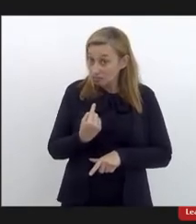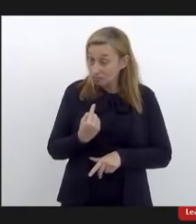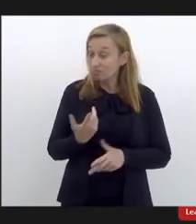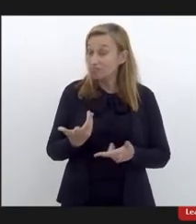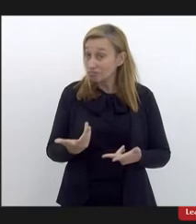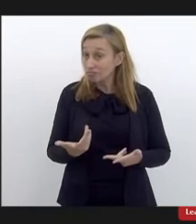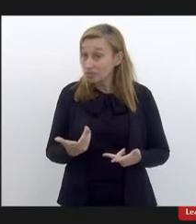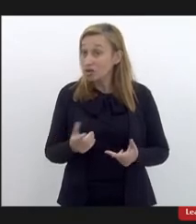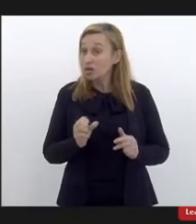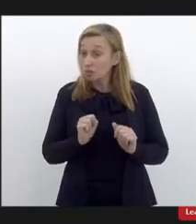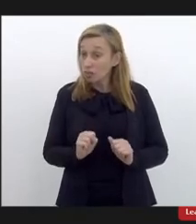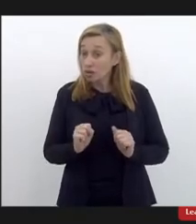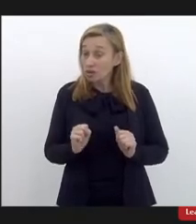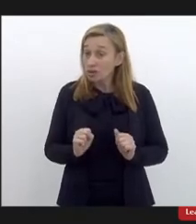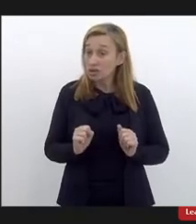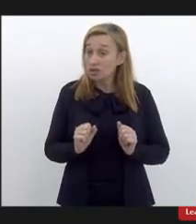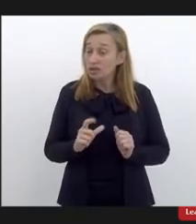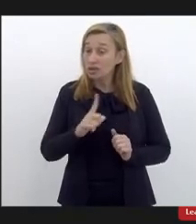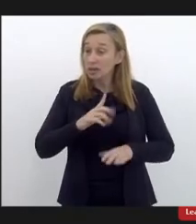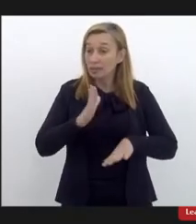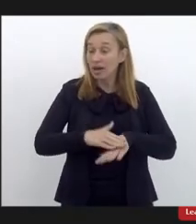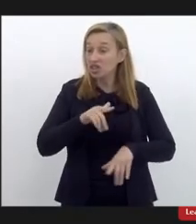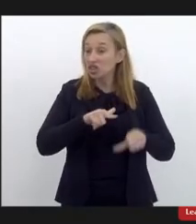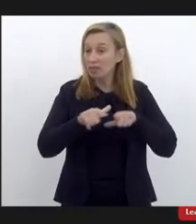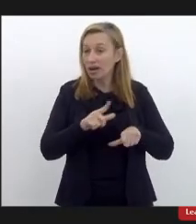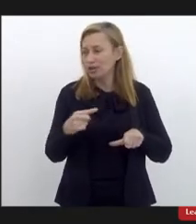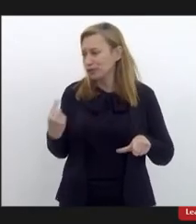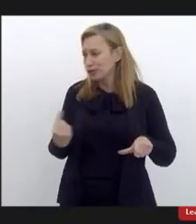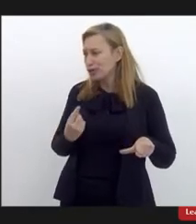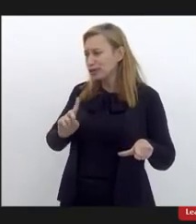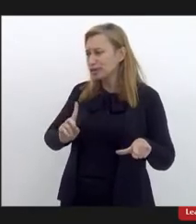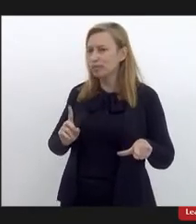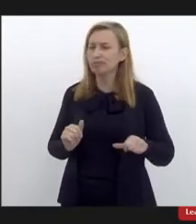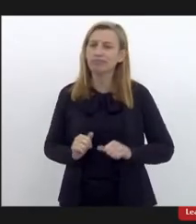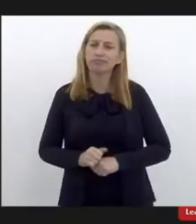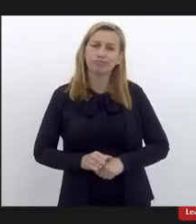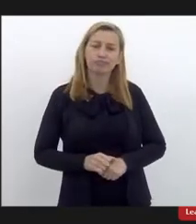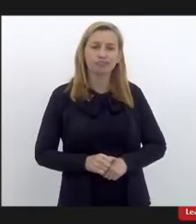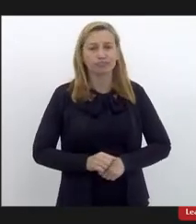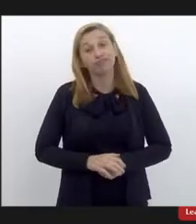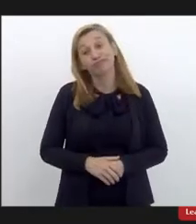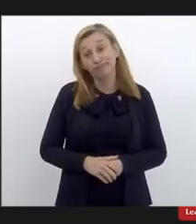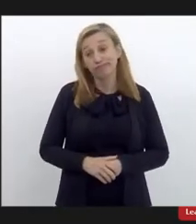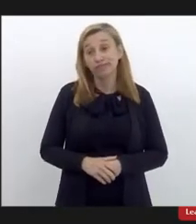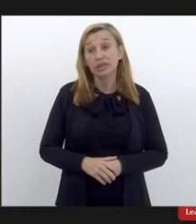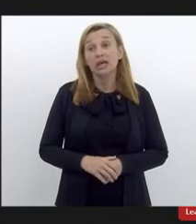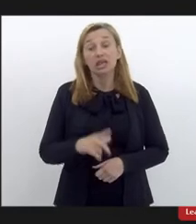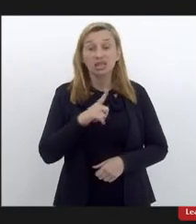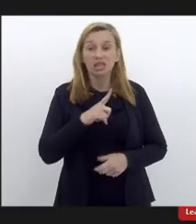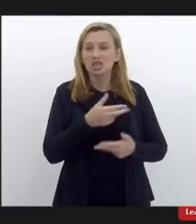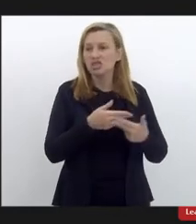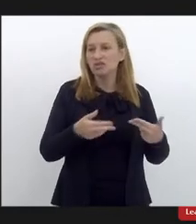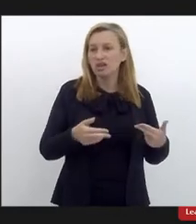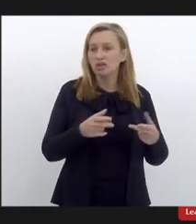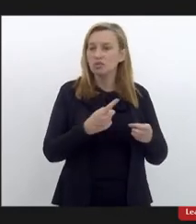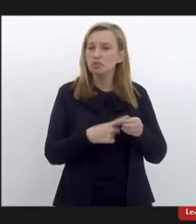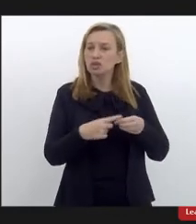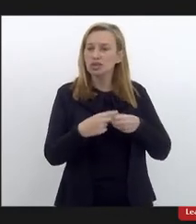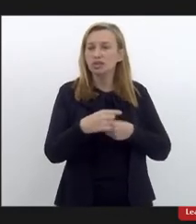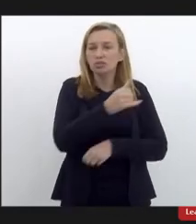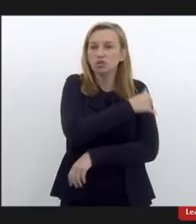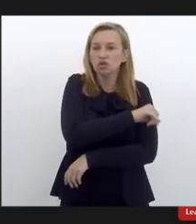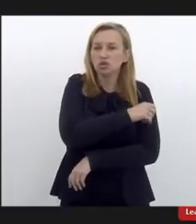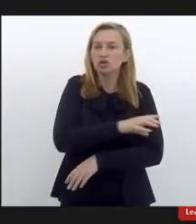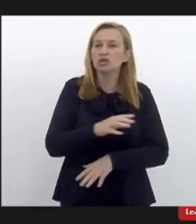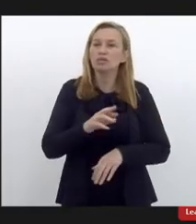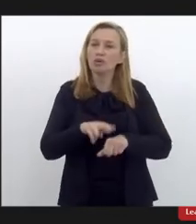nós, podem acumular carreira e nós não, né? Podem acumular cargos e nós não. A gente tem diversos municípios no Rio de Janeiro, como é o caso